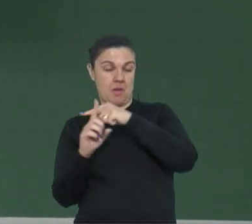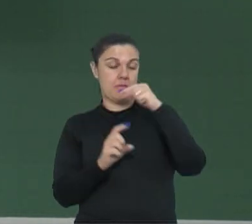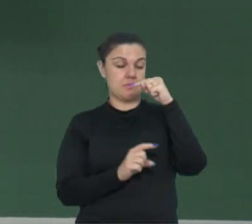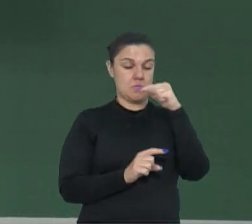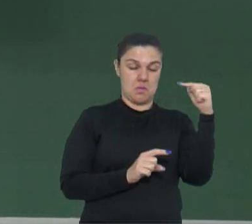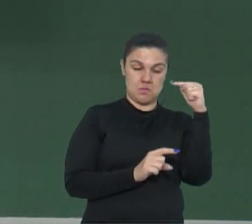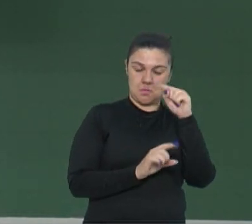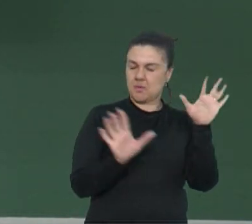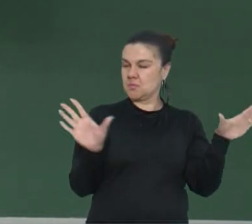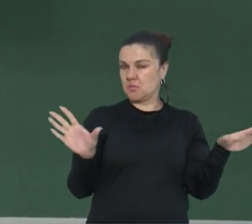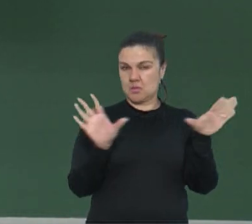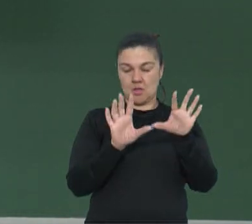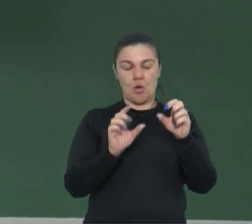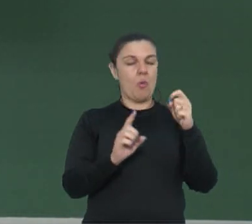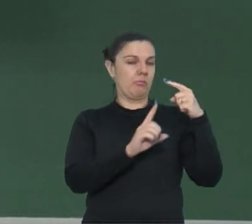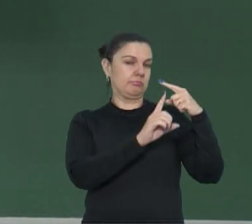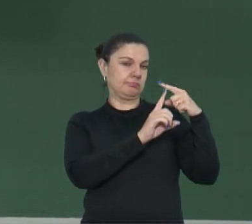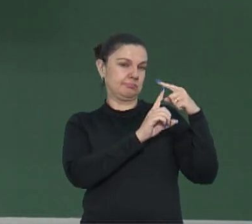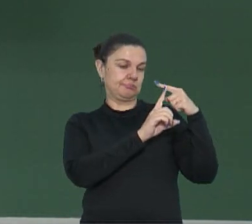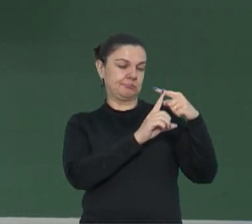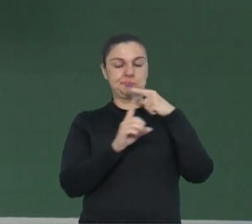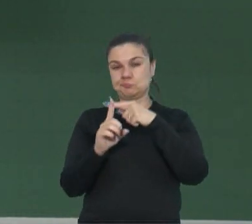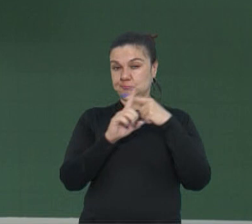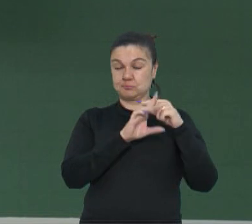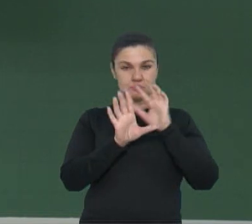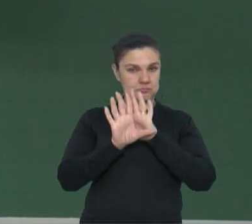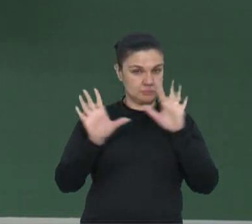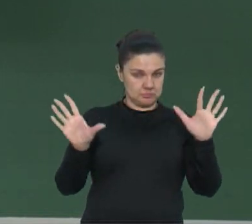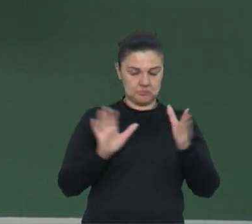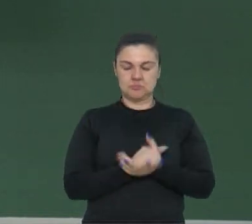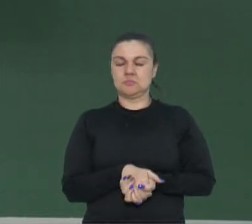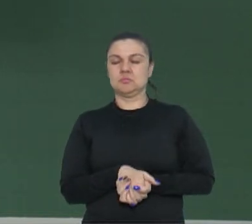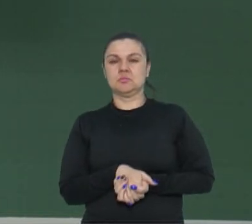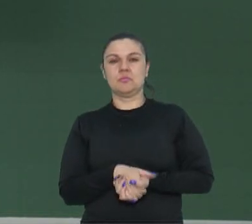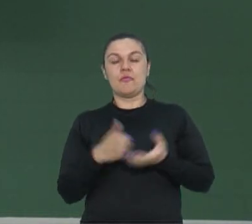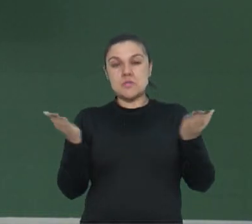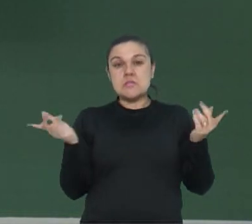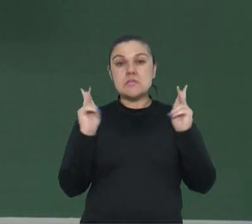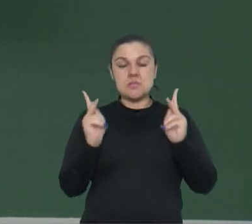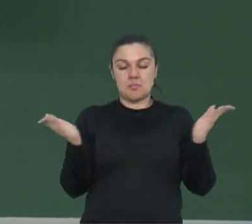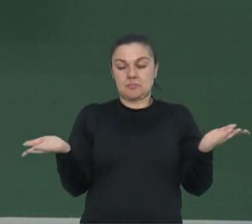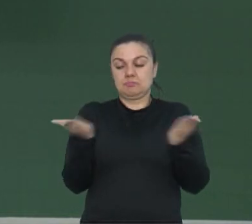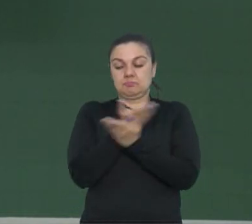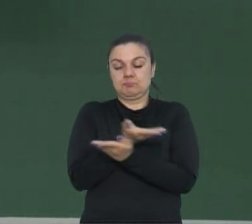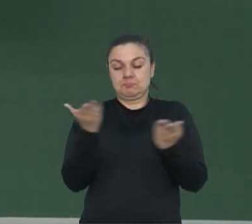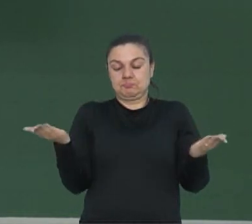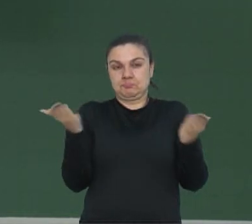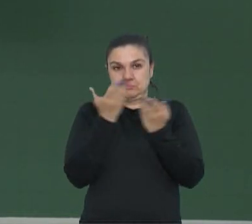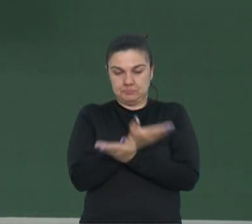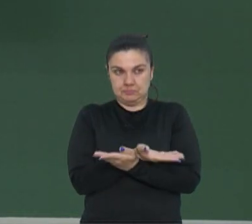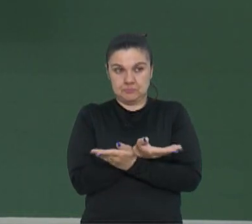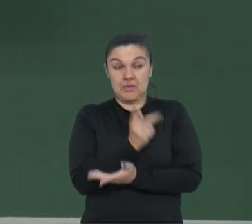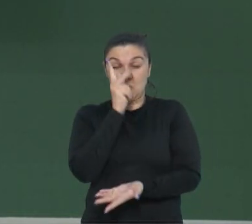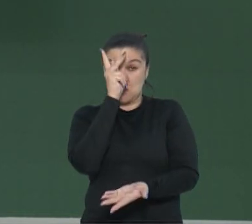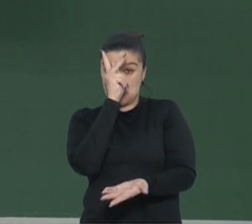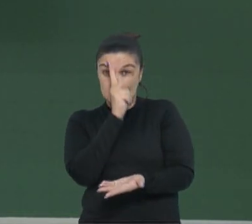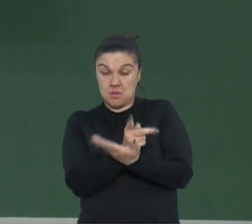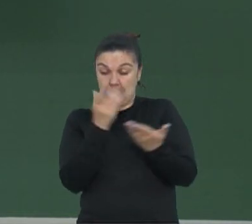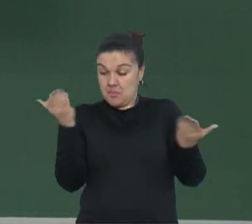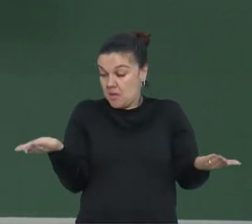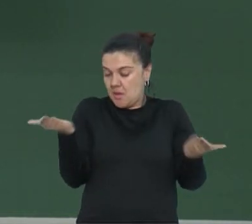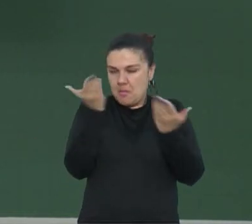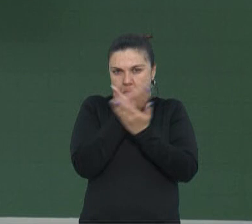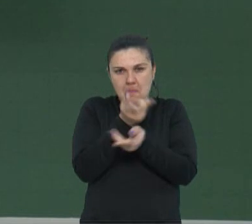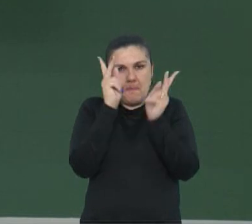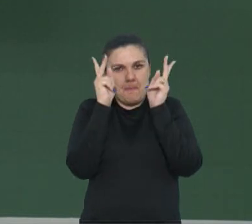ânion, ou dois ânions. Você vai estar sempre usando aquele elétron ao mesmo tempo. Usando ao mesmo tempo,